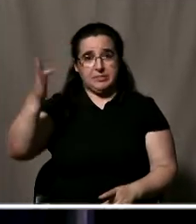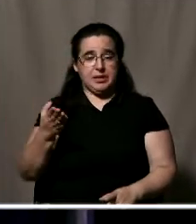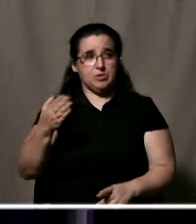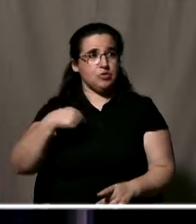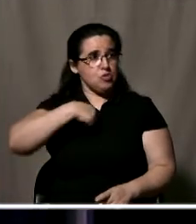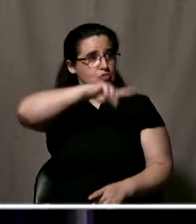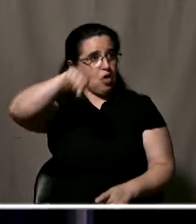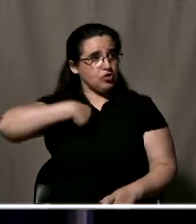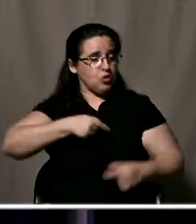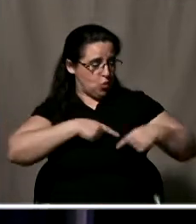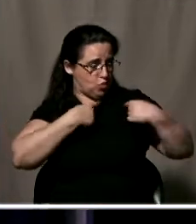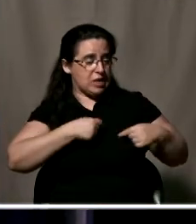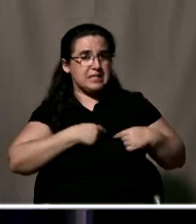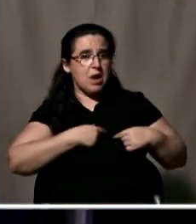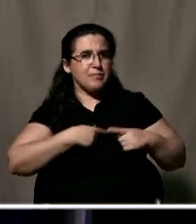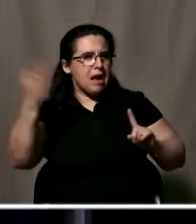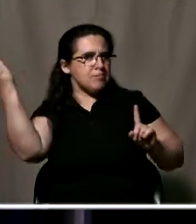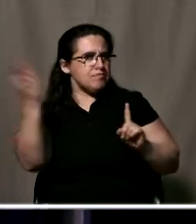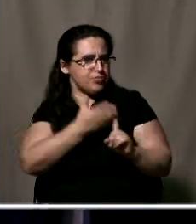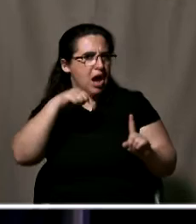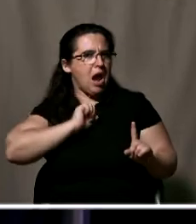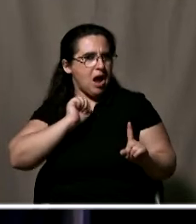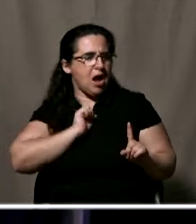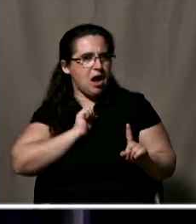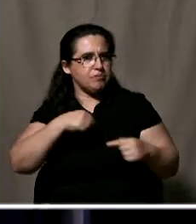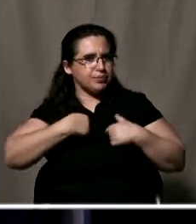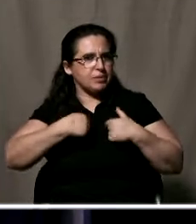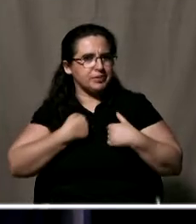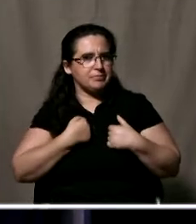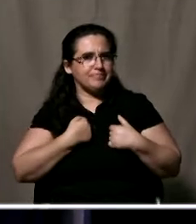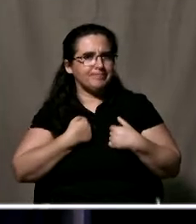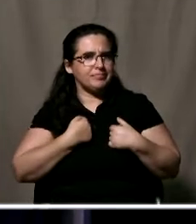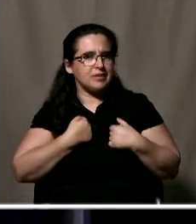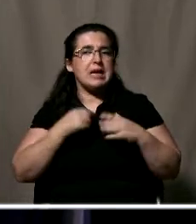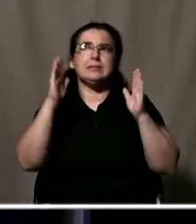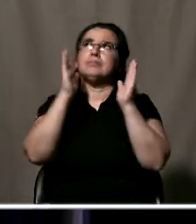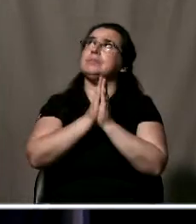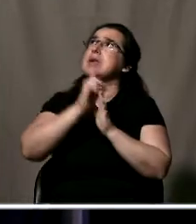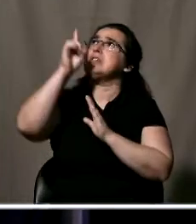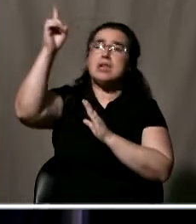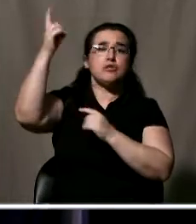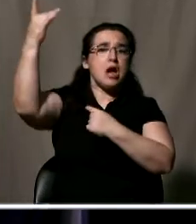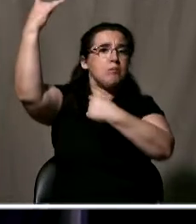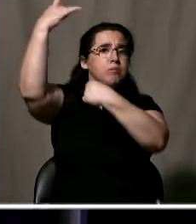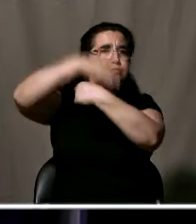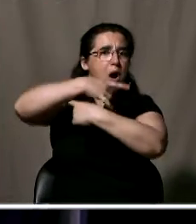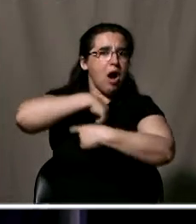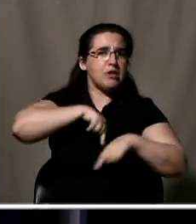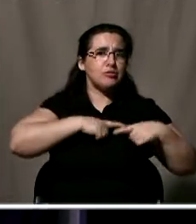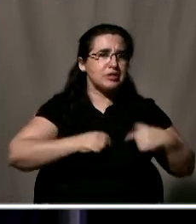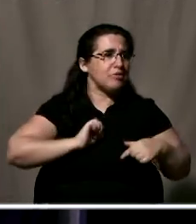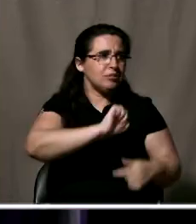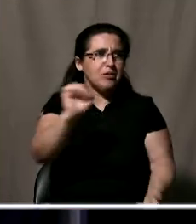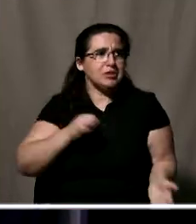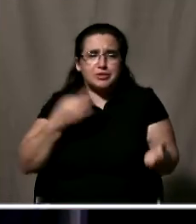se o nosso coração nos condena, God is greater than our heart. Maior é Deus do que o nosso coração. If our heart